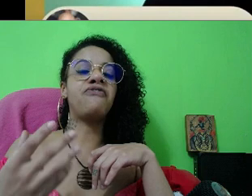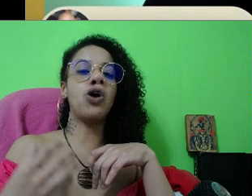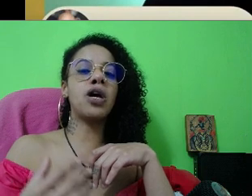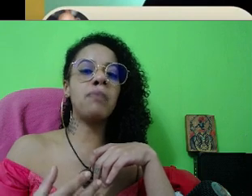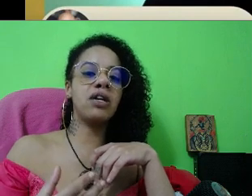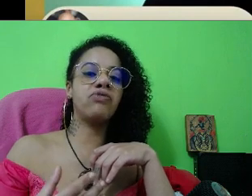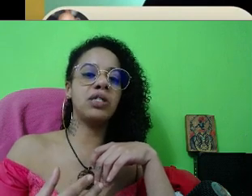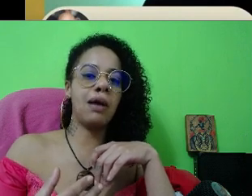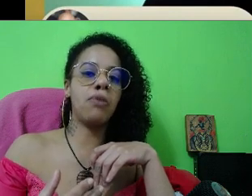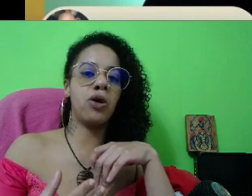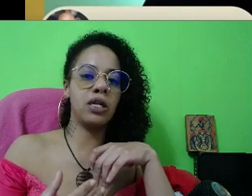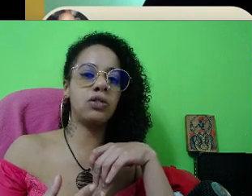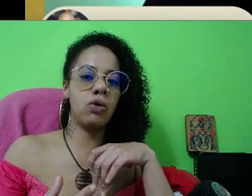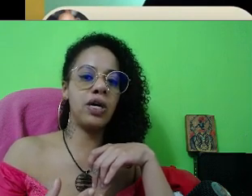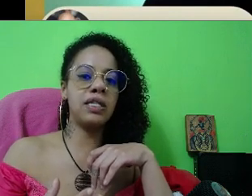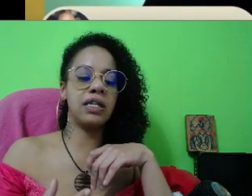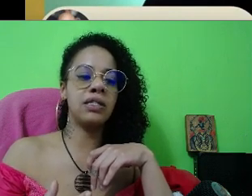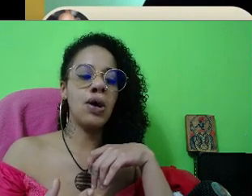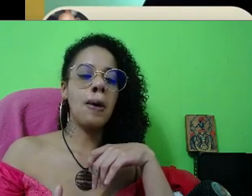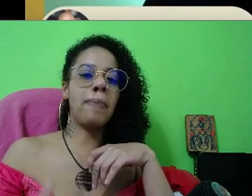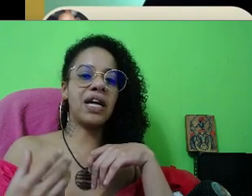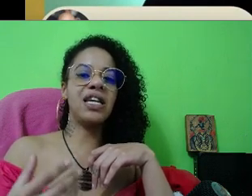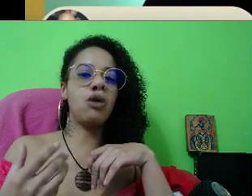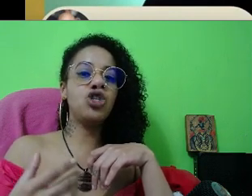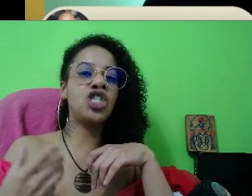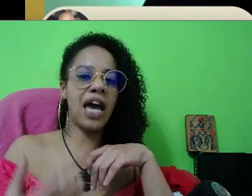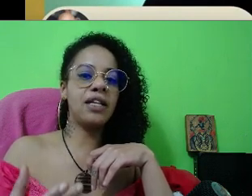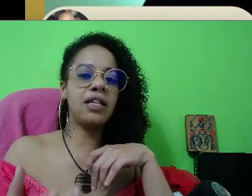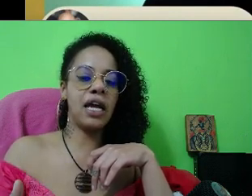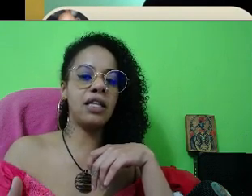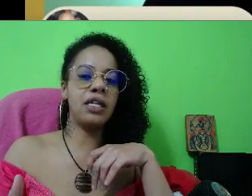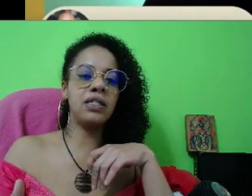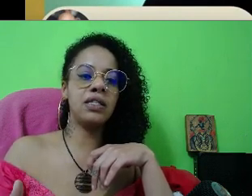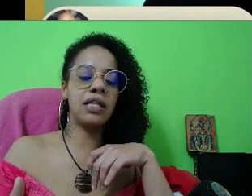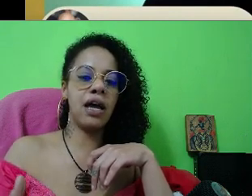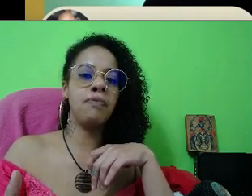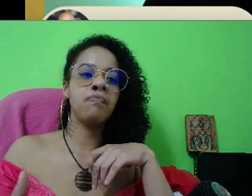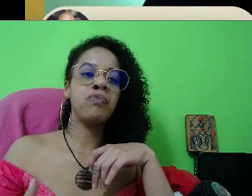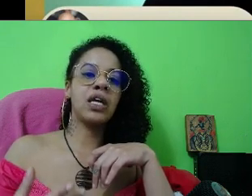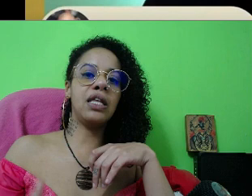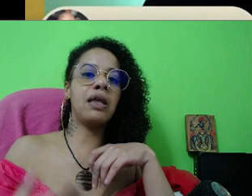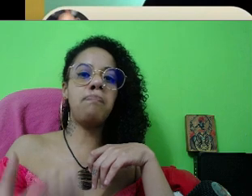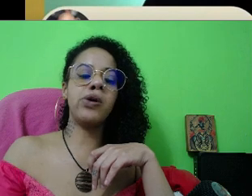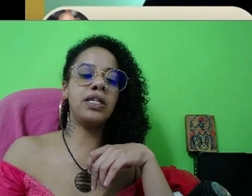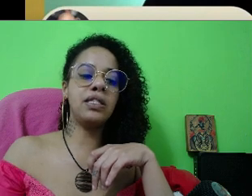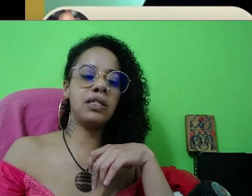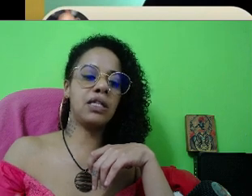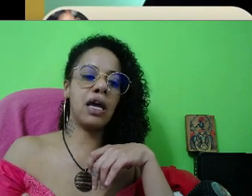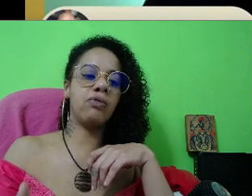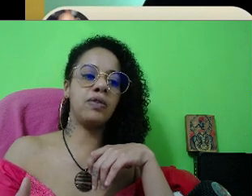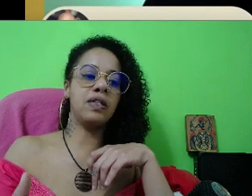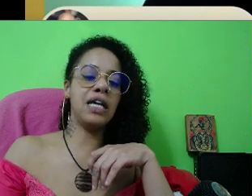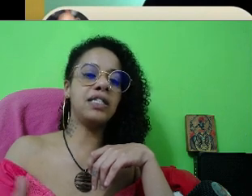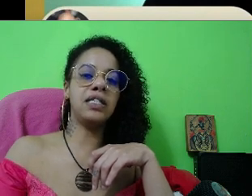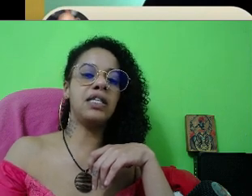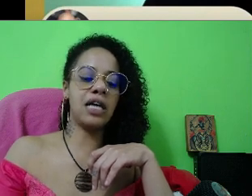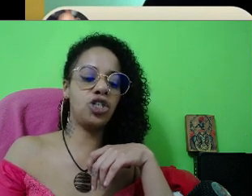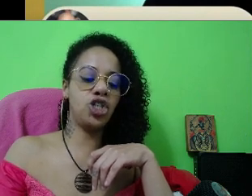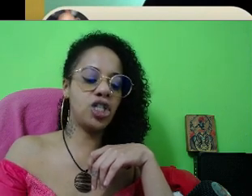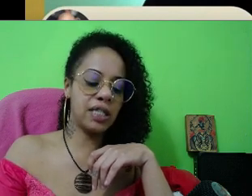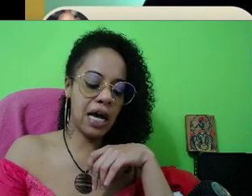a forma que você aborda as coisas para que não Gere tretas né e depois tem